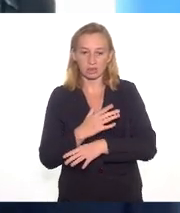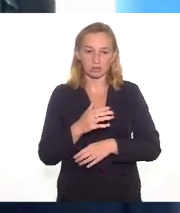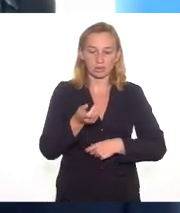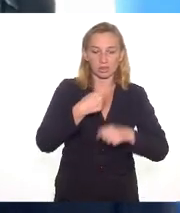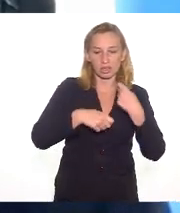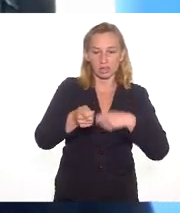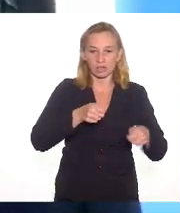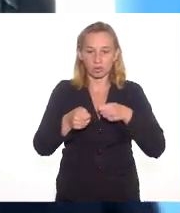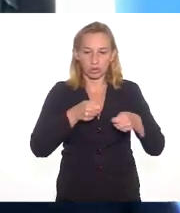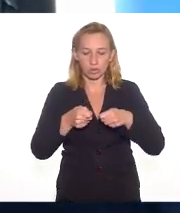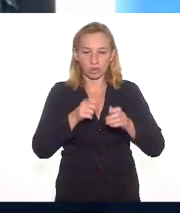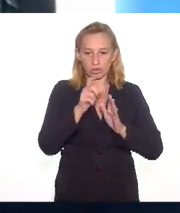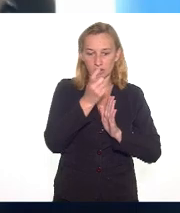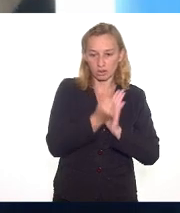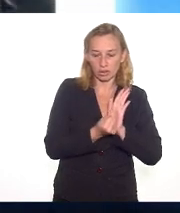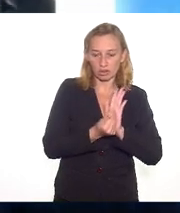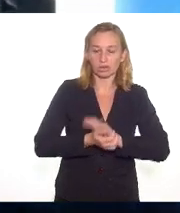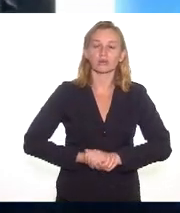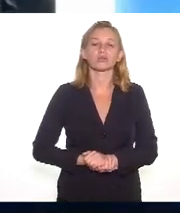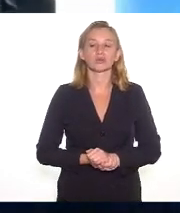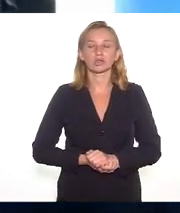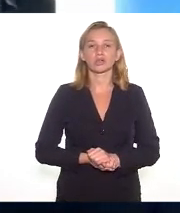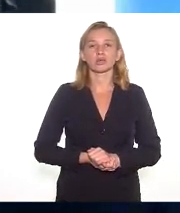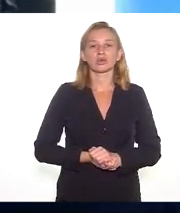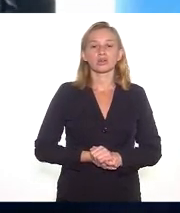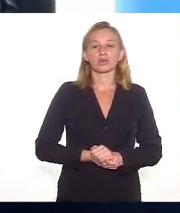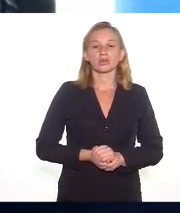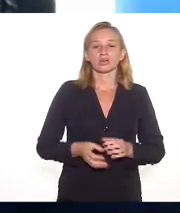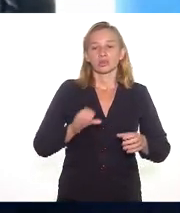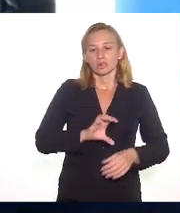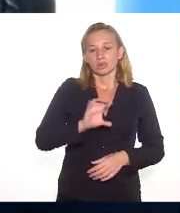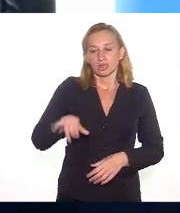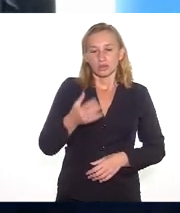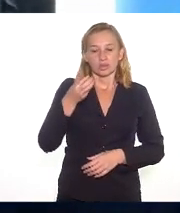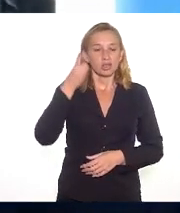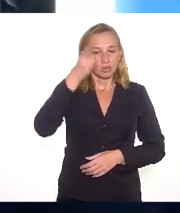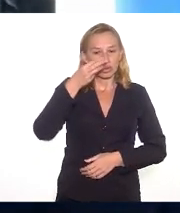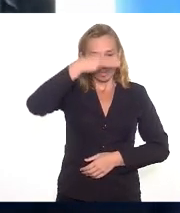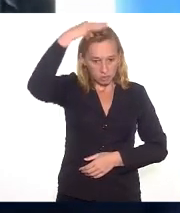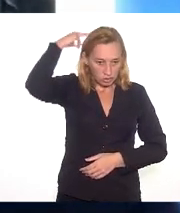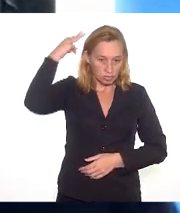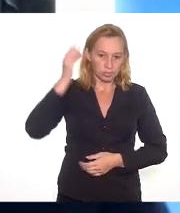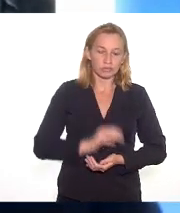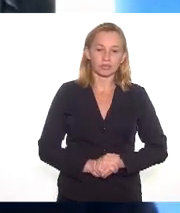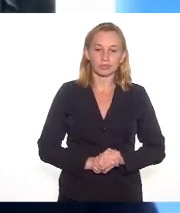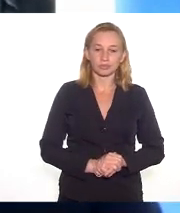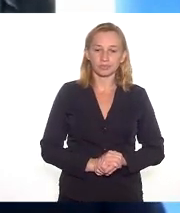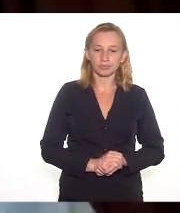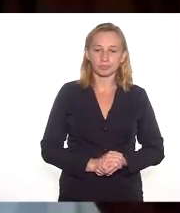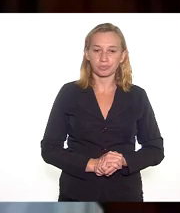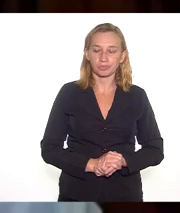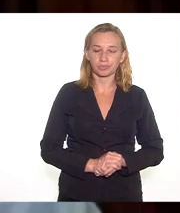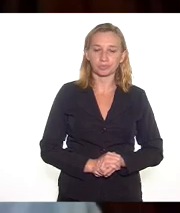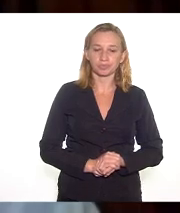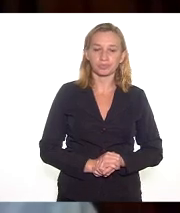Fiscalização Financeira e Controle. Acolheu o parecer pela CCJ, deputado Márcio Pacheco. Parecer